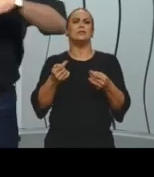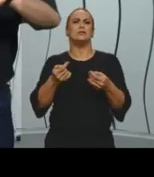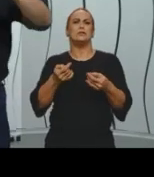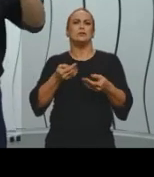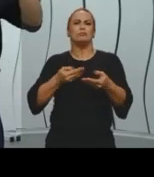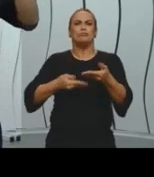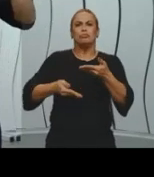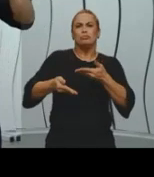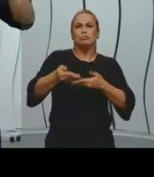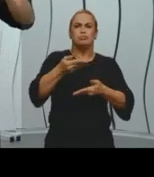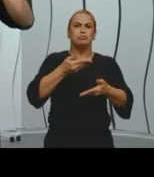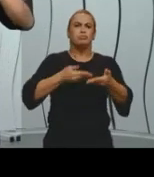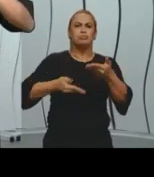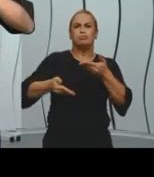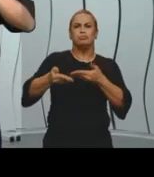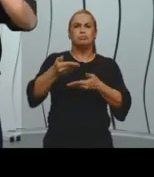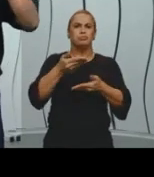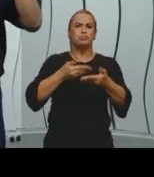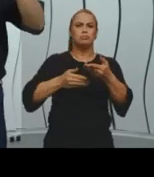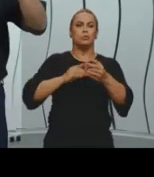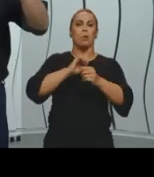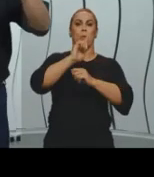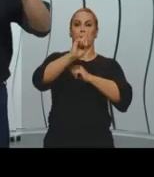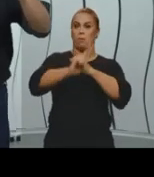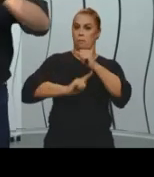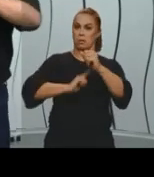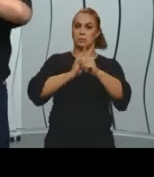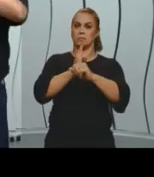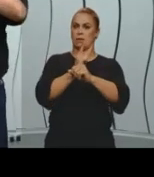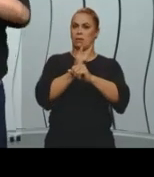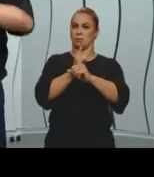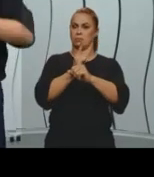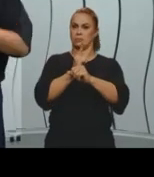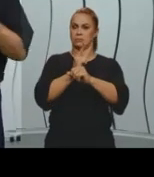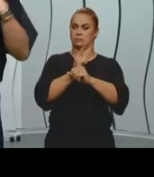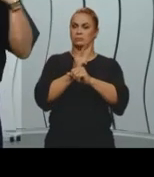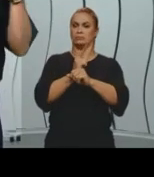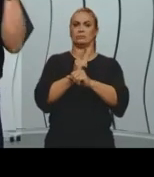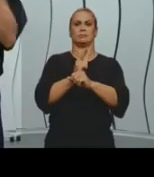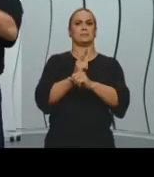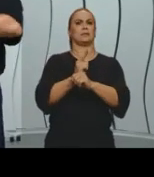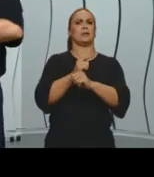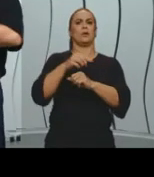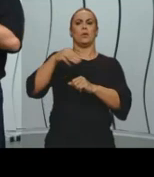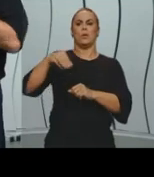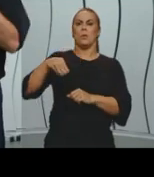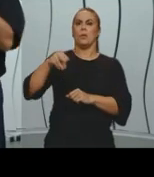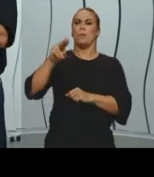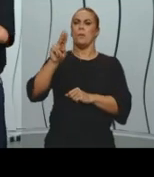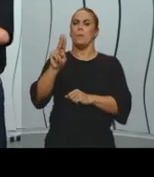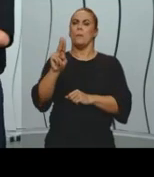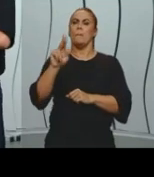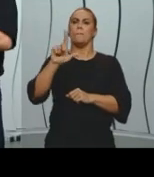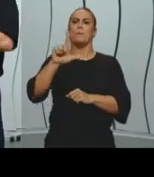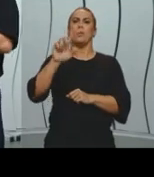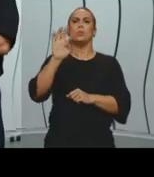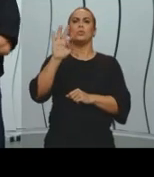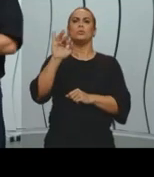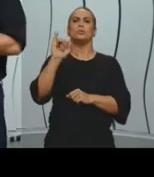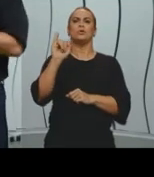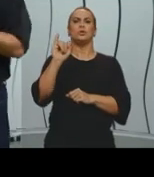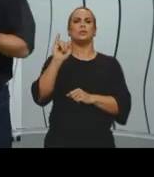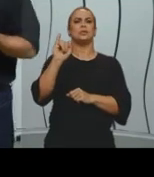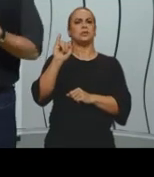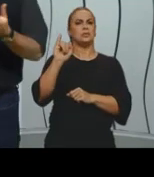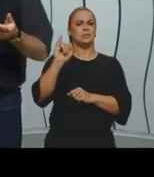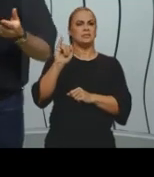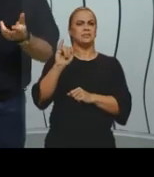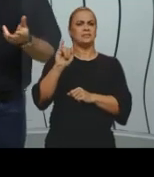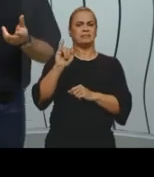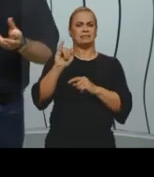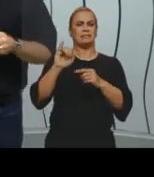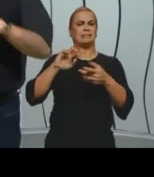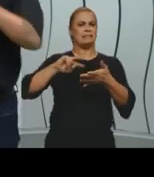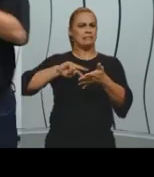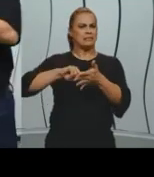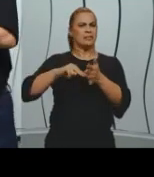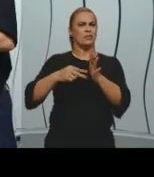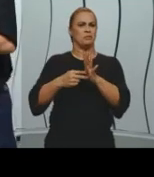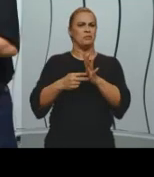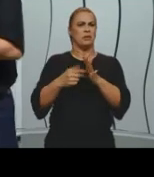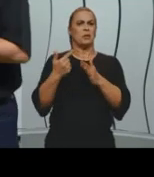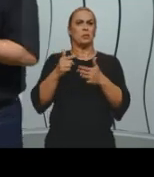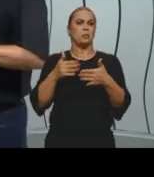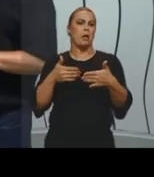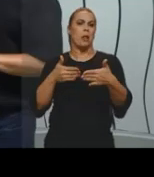fazer, você não ter limites, não ter restrições para efetivar suas transações comerciais.